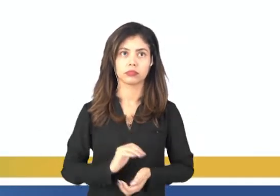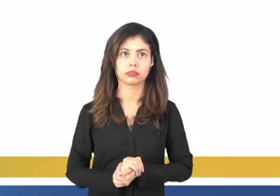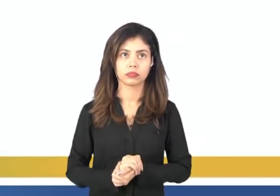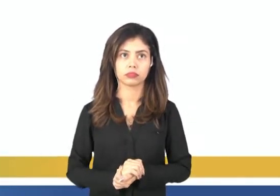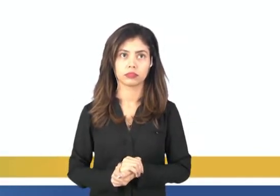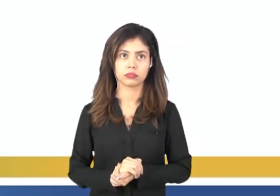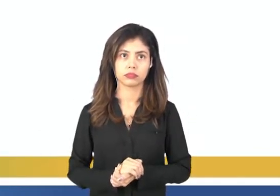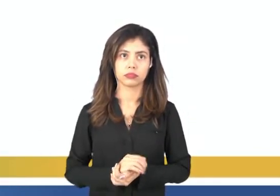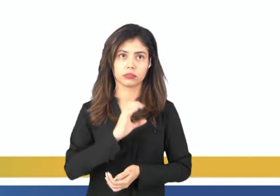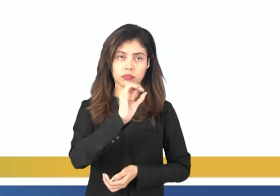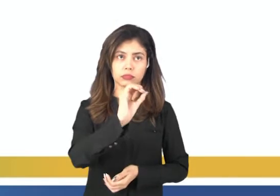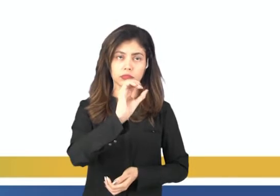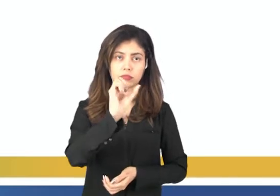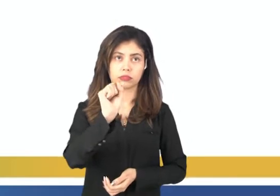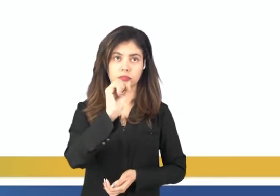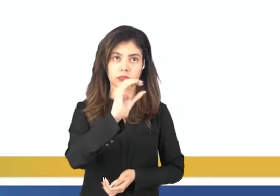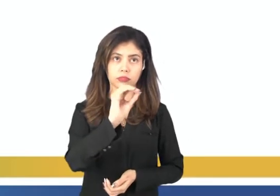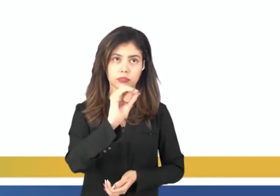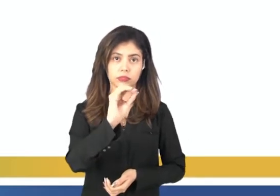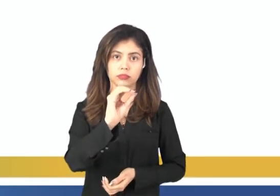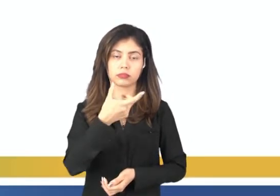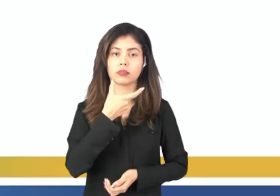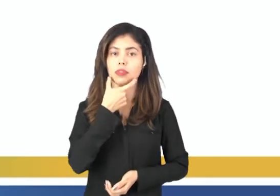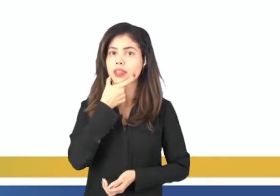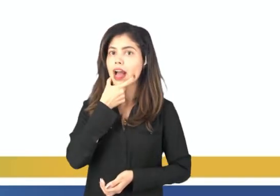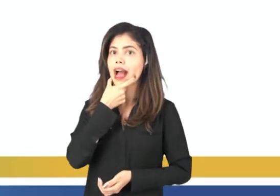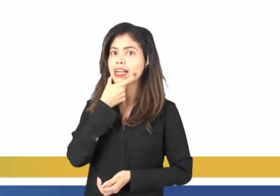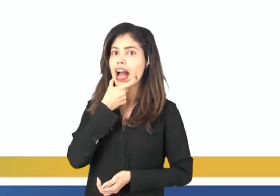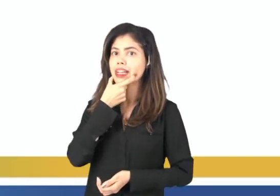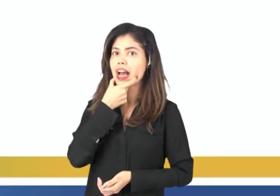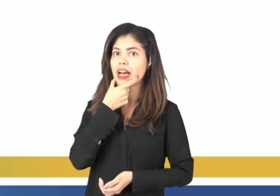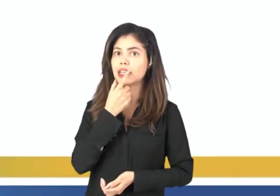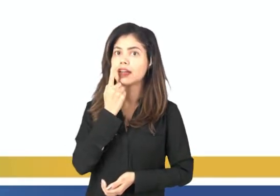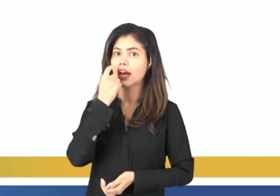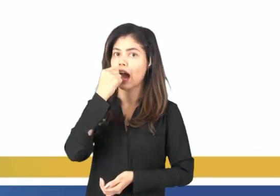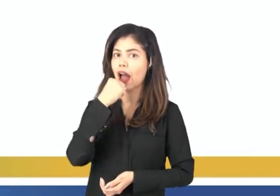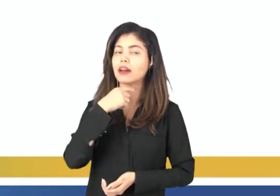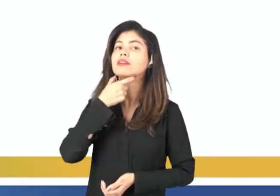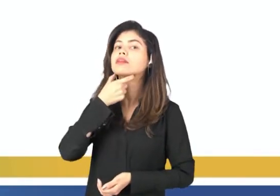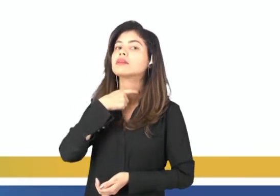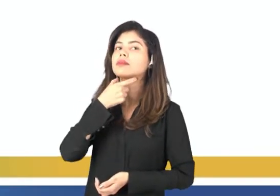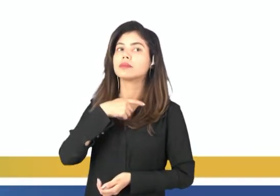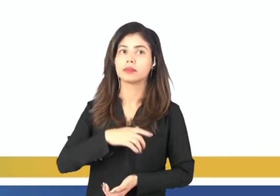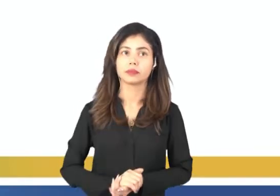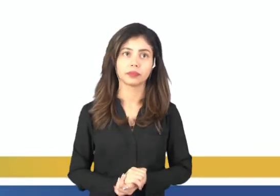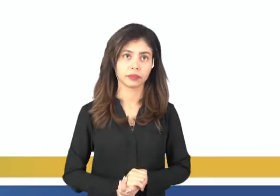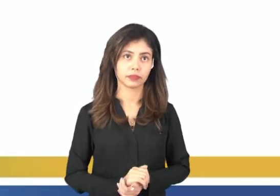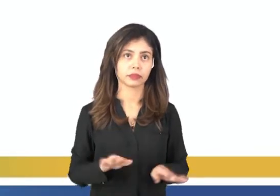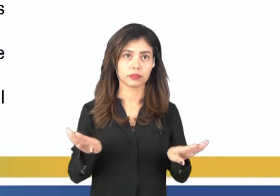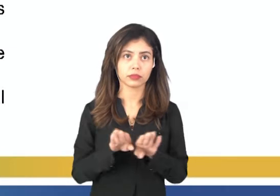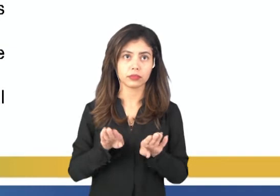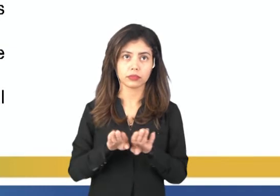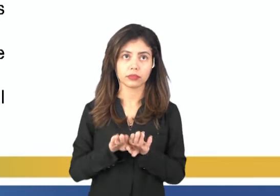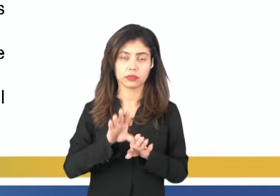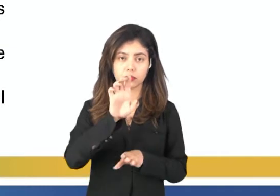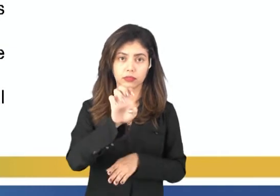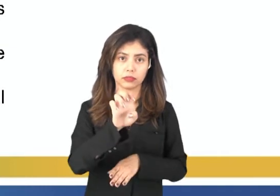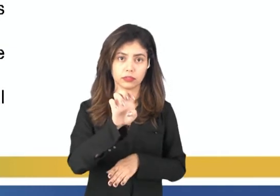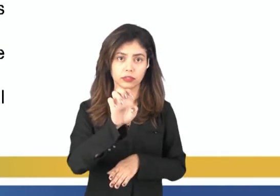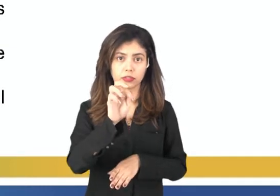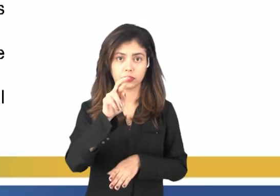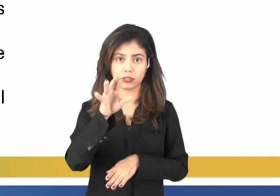osso chamado de osso hióide né que ele fica entre a mandíbula a laringe lá na região do pescoço e temos um chamado de